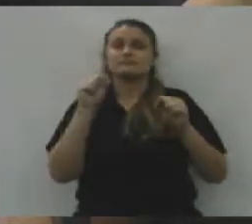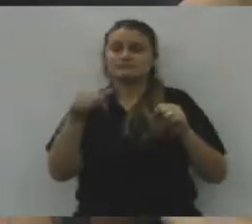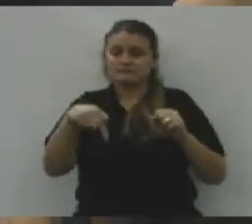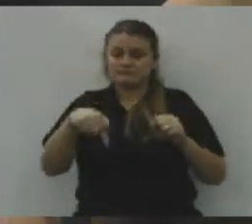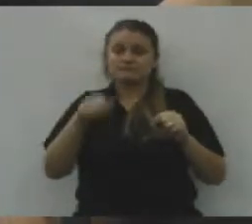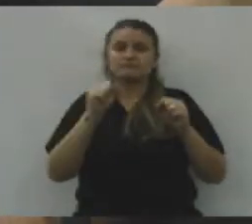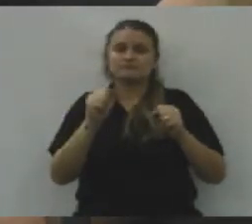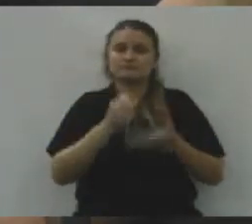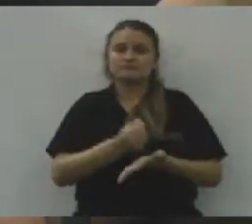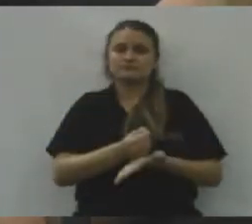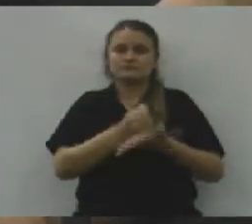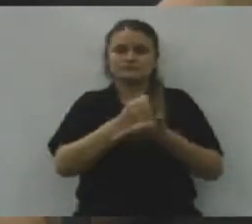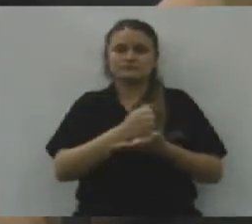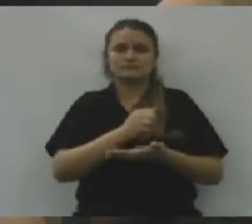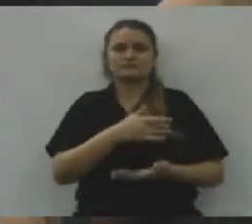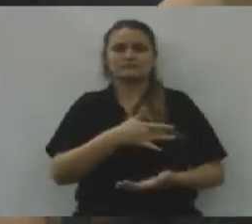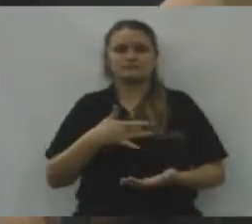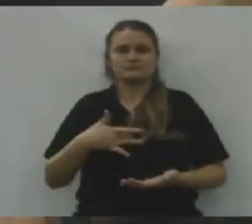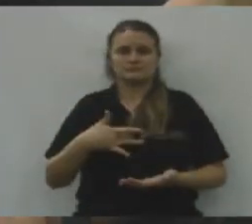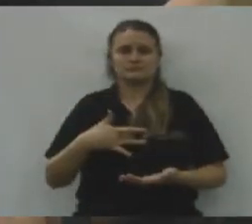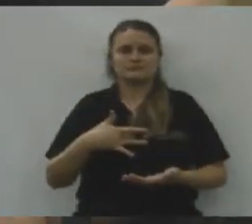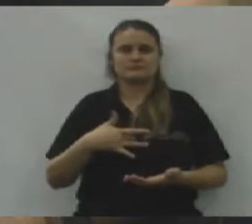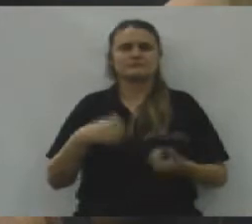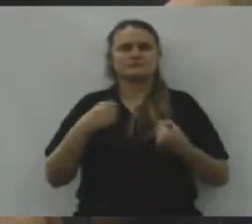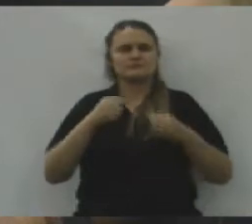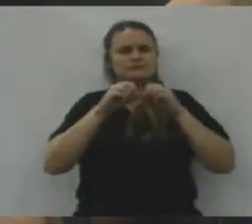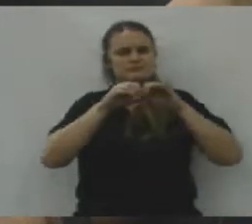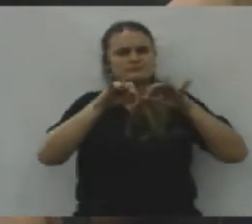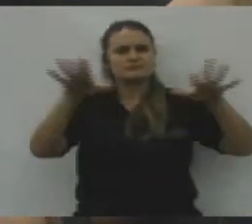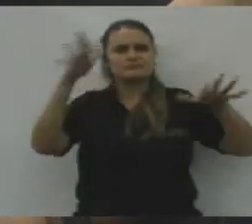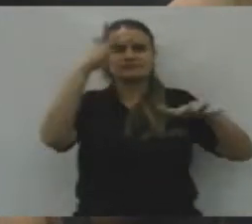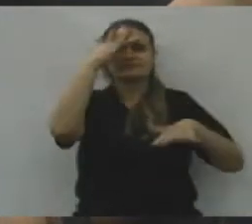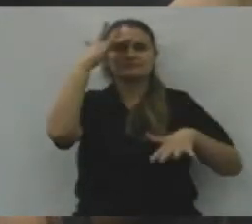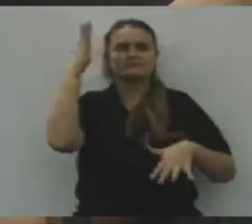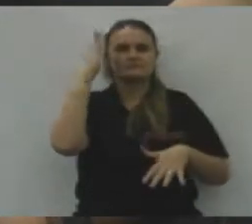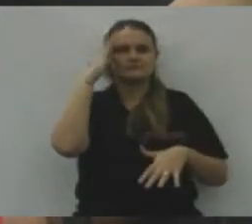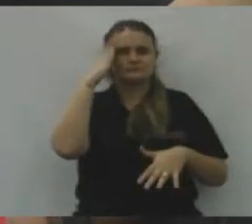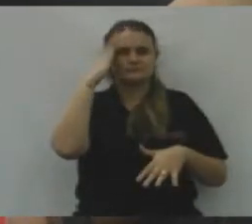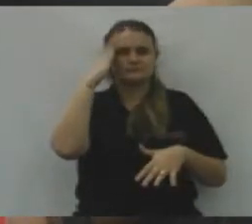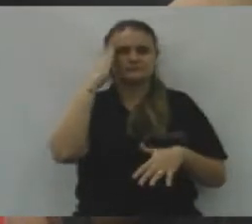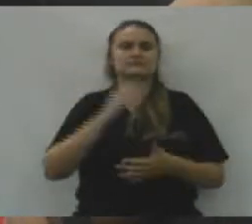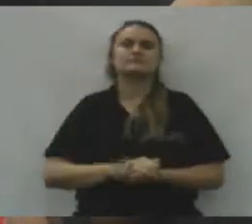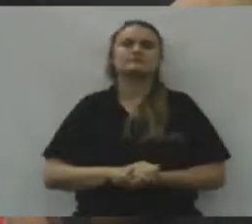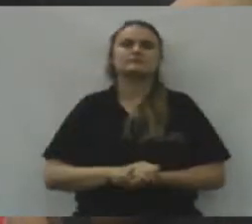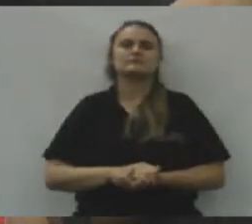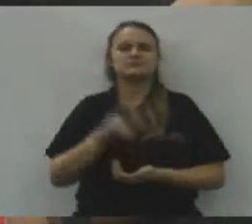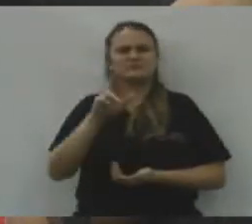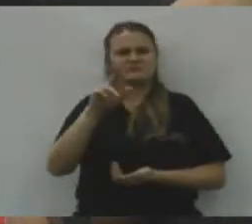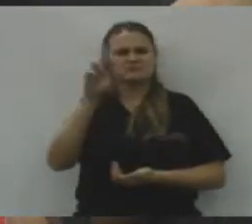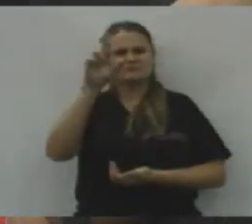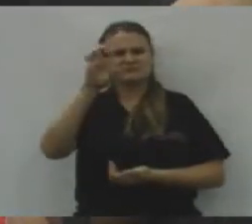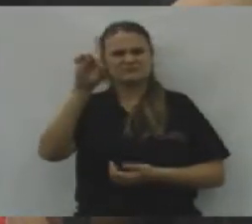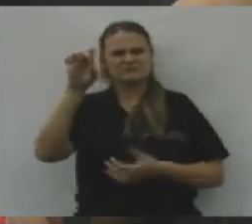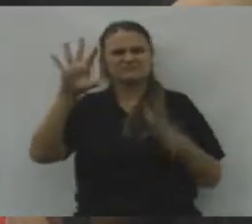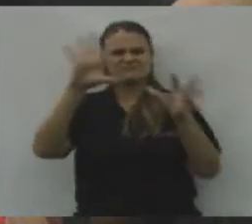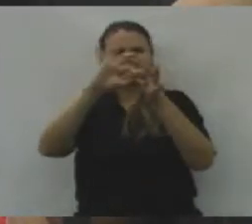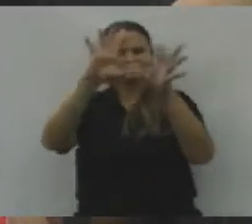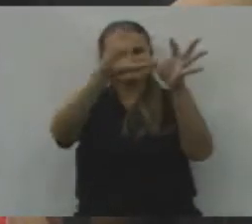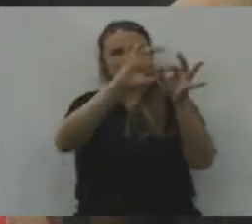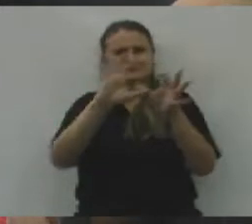é importante que se trabalhe e também se massifique esses trabalhos a nível de redes sociais, que hoje